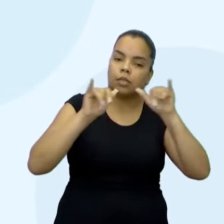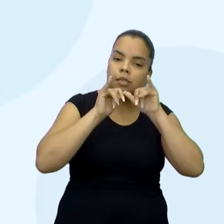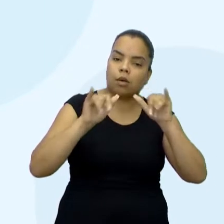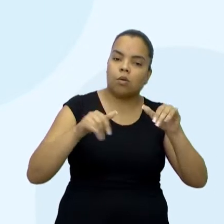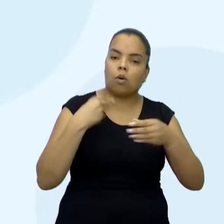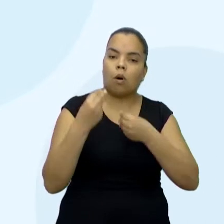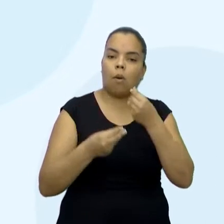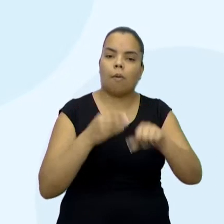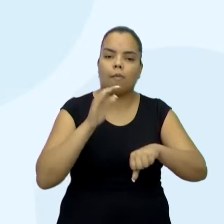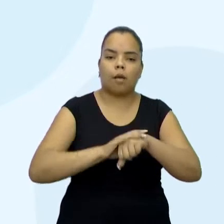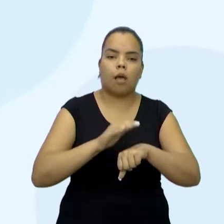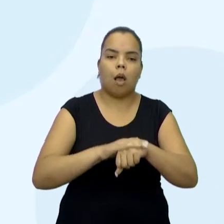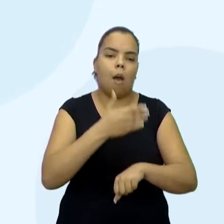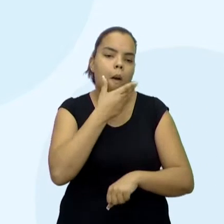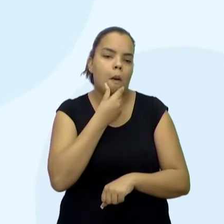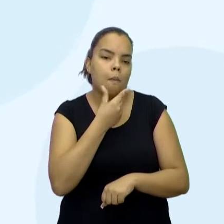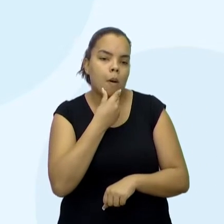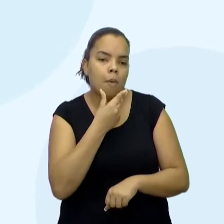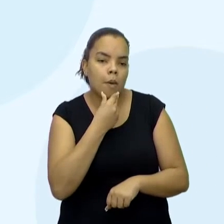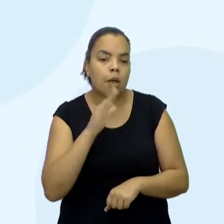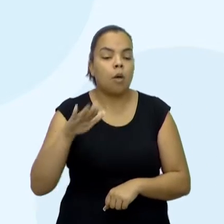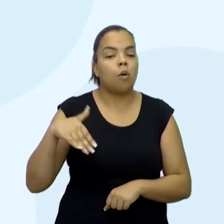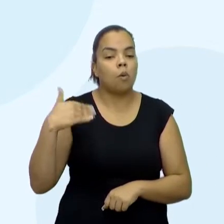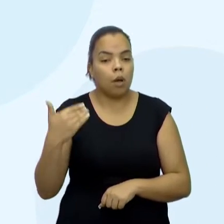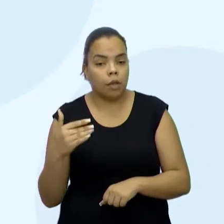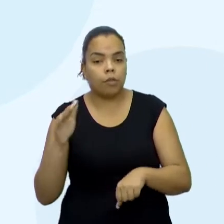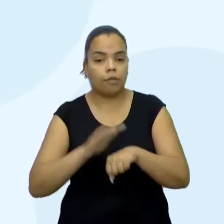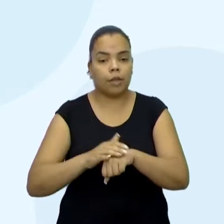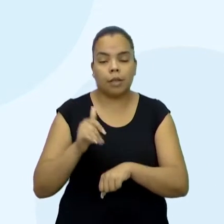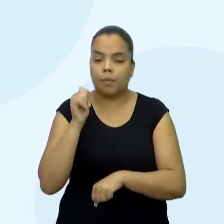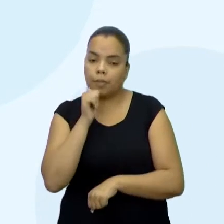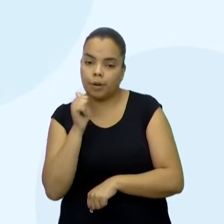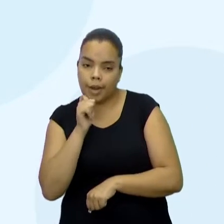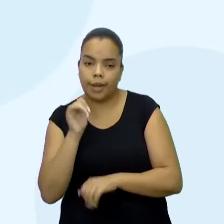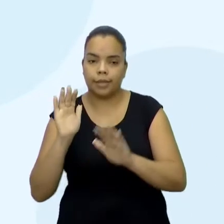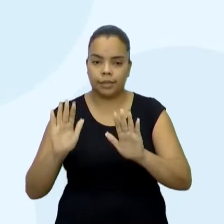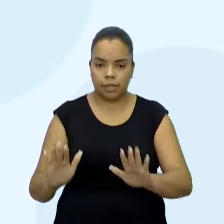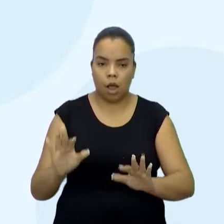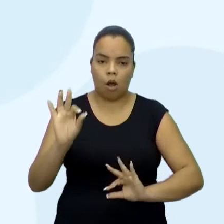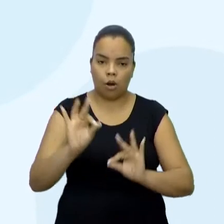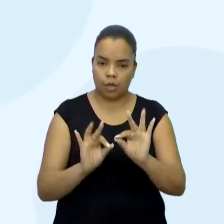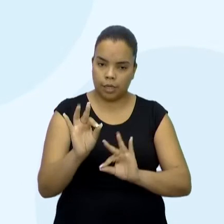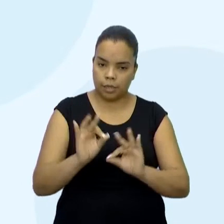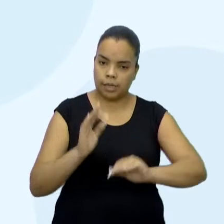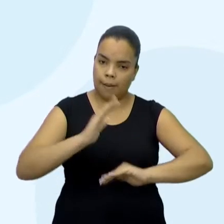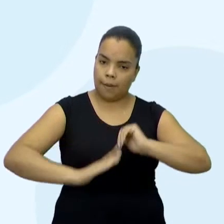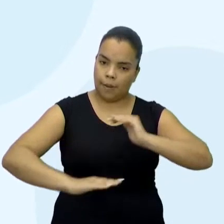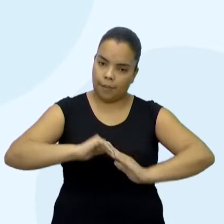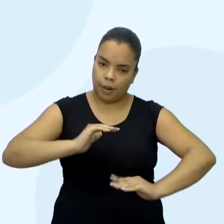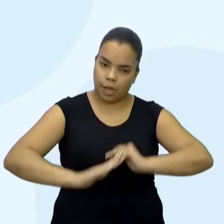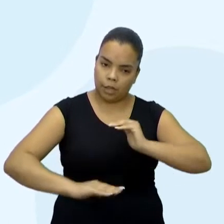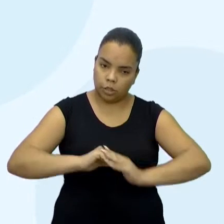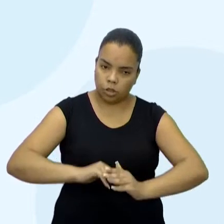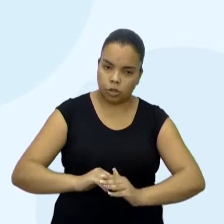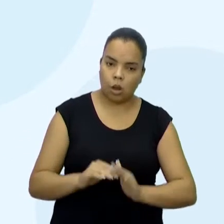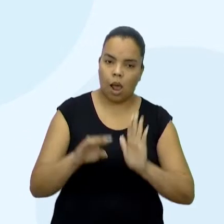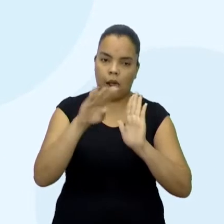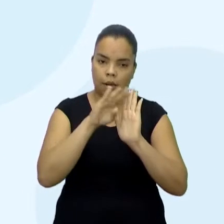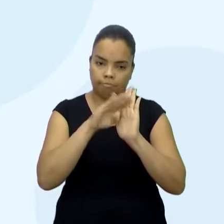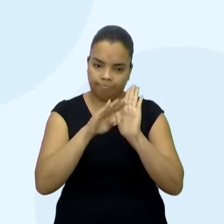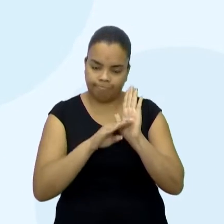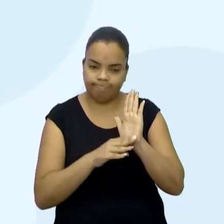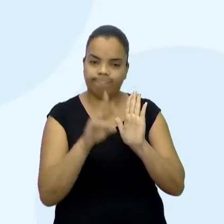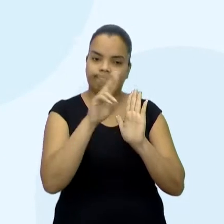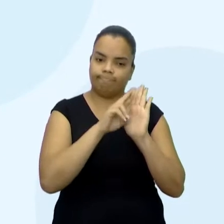quando realizada por homens e quando realizadas por mulheres. Organizar para a prática os